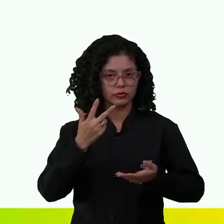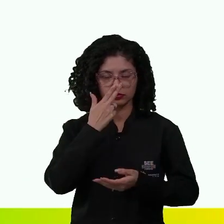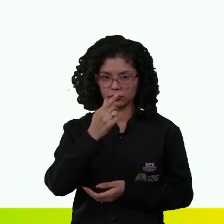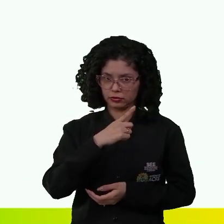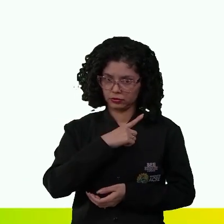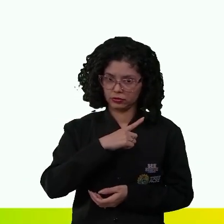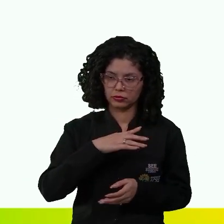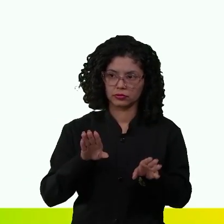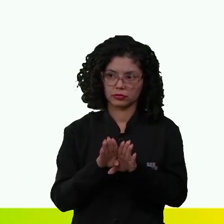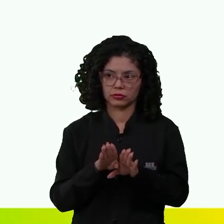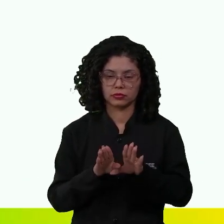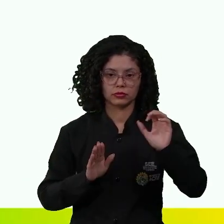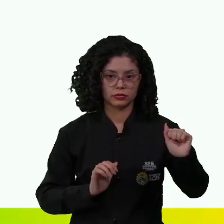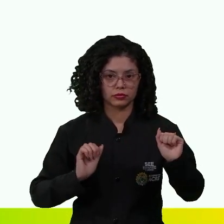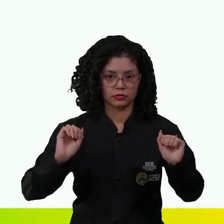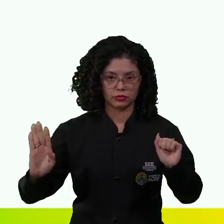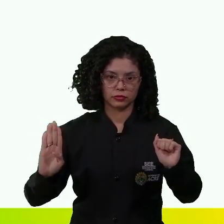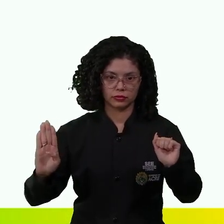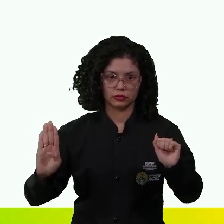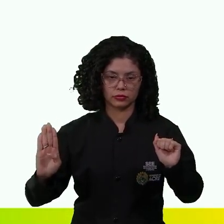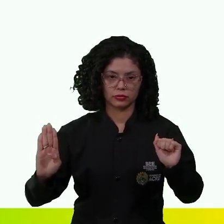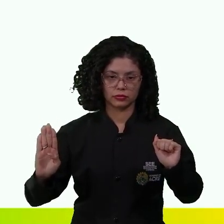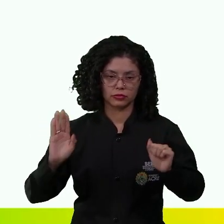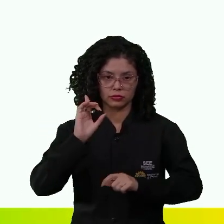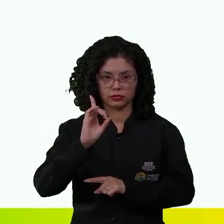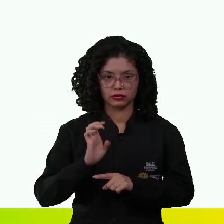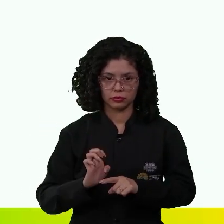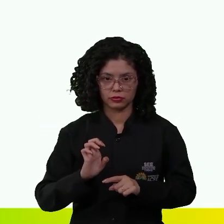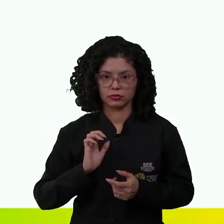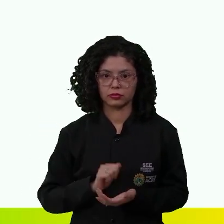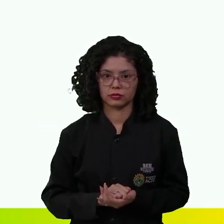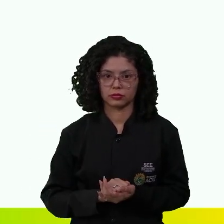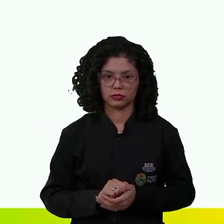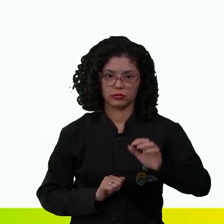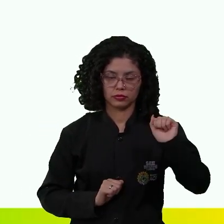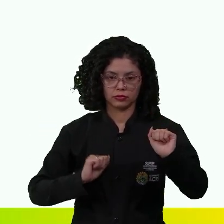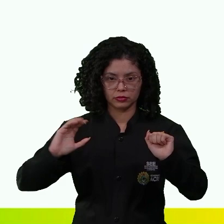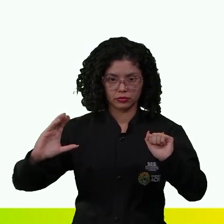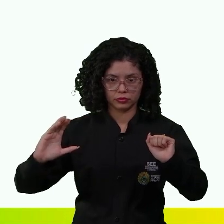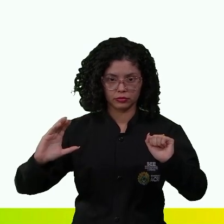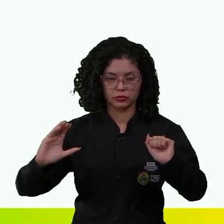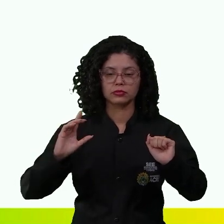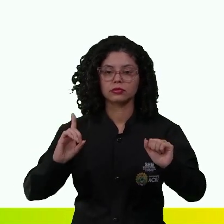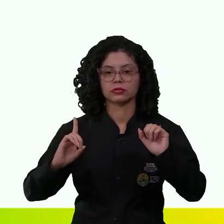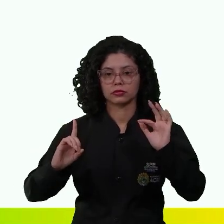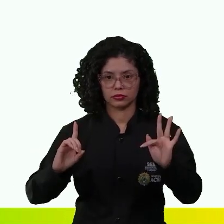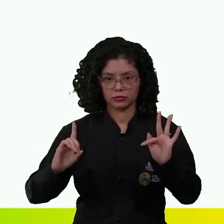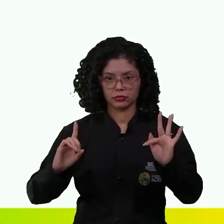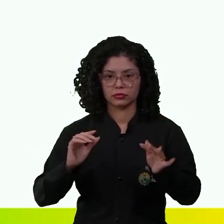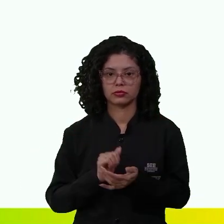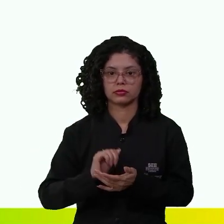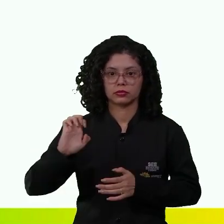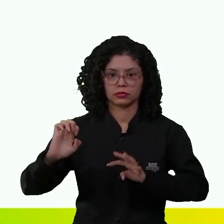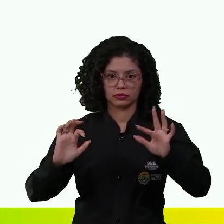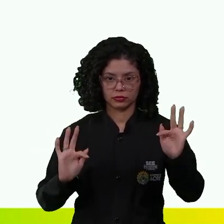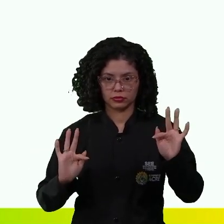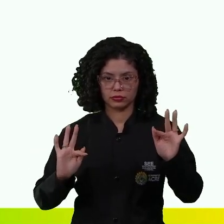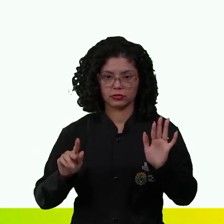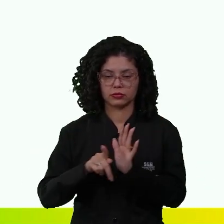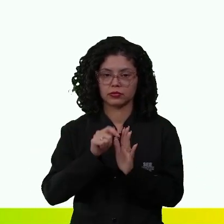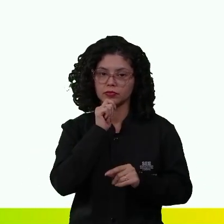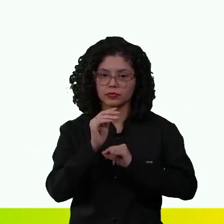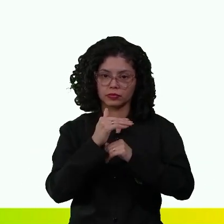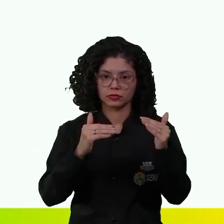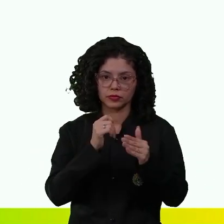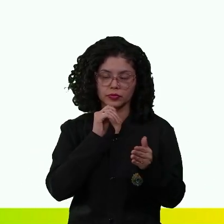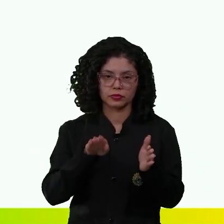tenho AB sobre DE, AC sobre DF e BC sobre EF,